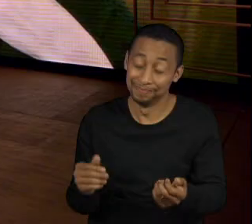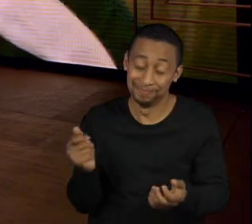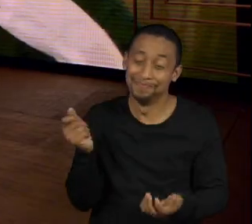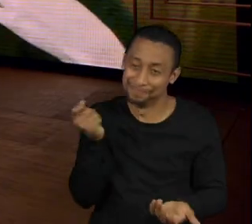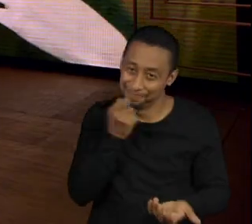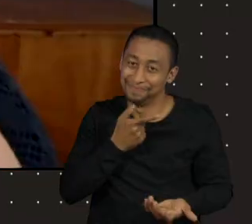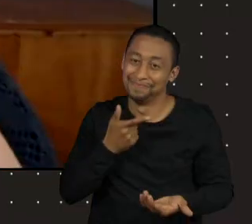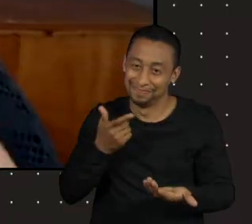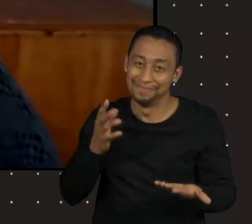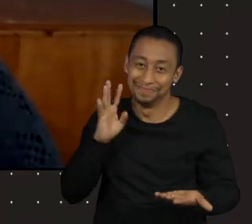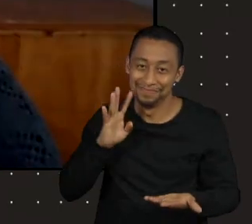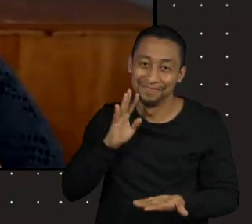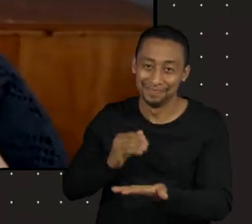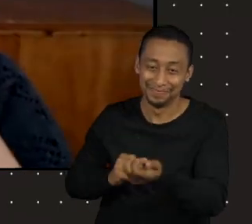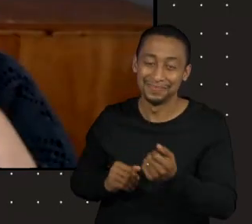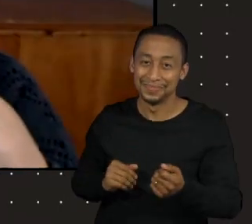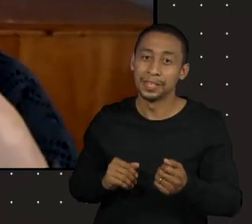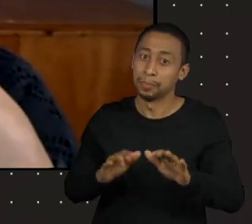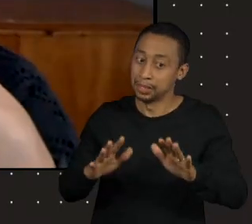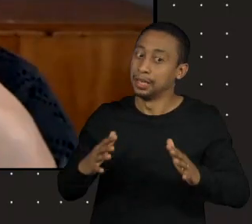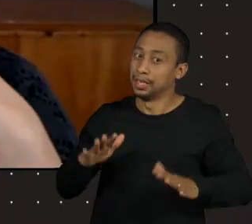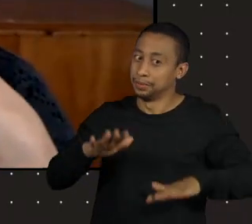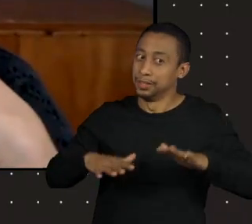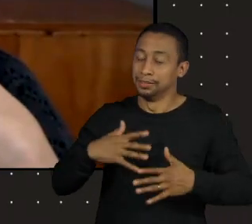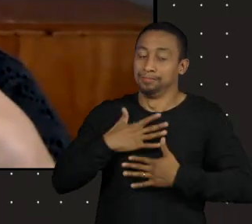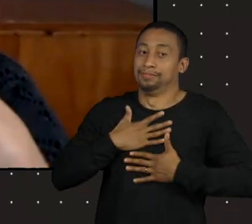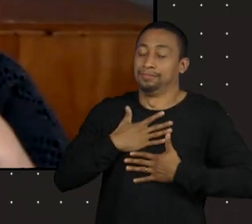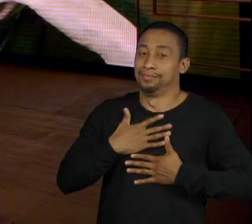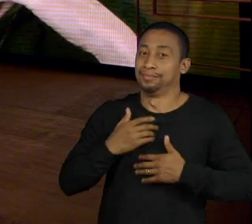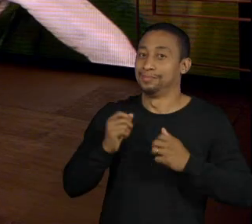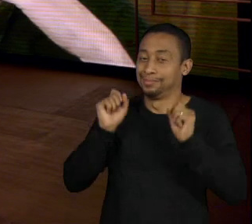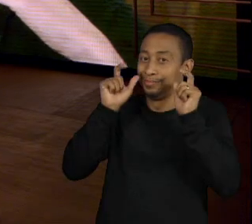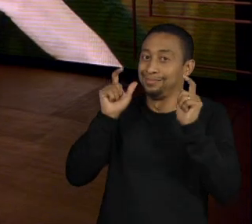muito divertido. Mas é meio apavorante também.